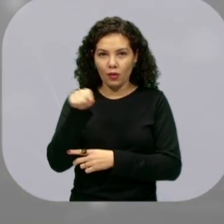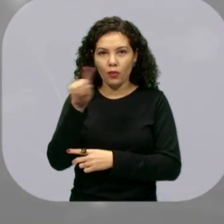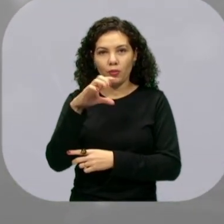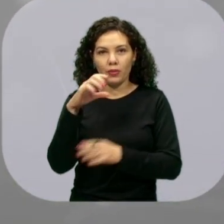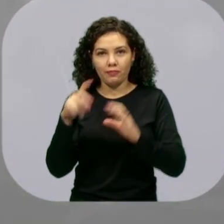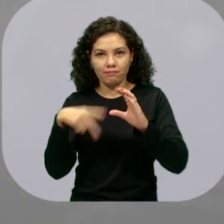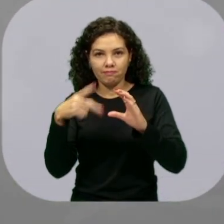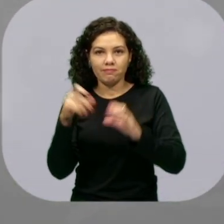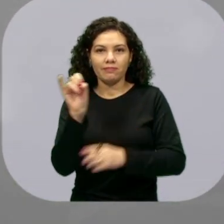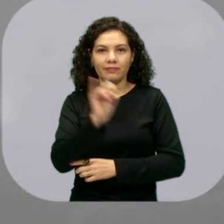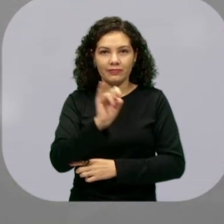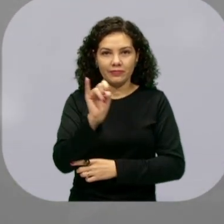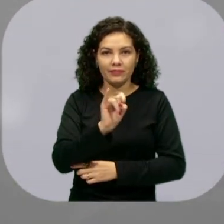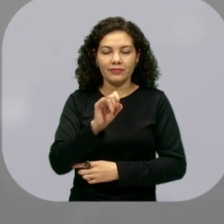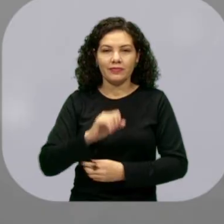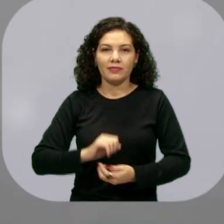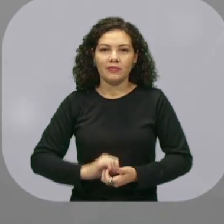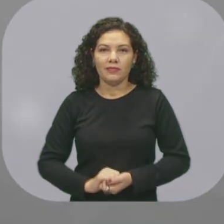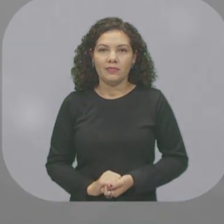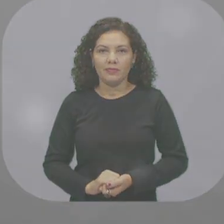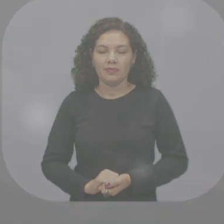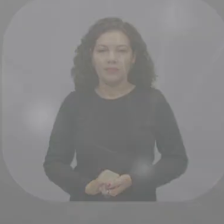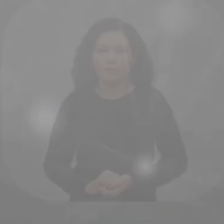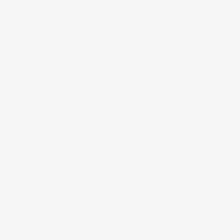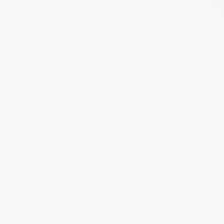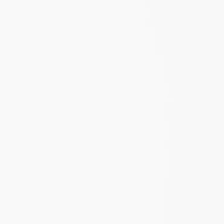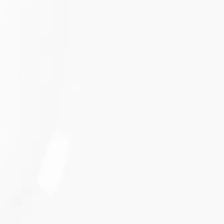@Câmara Itajaí.